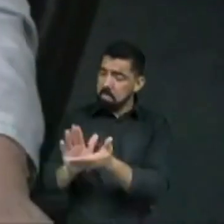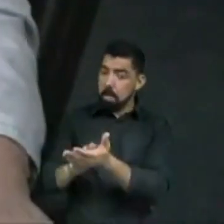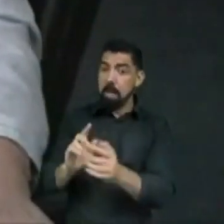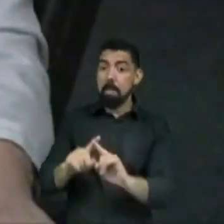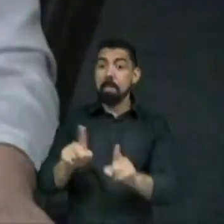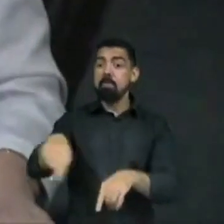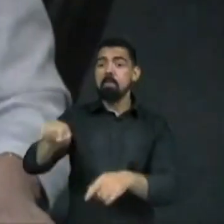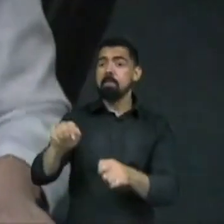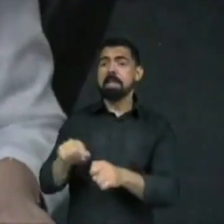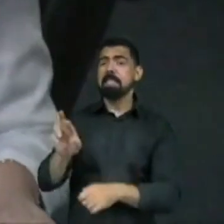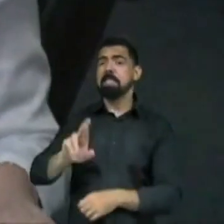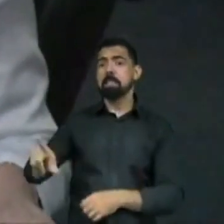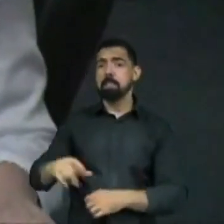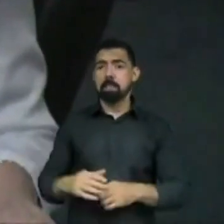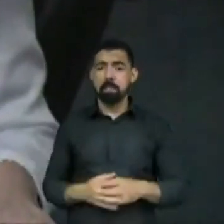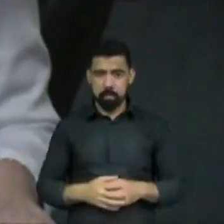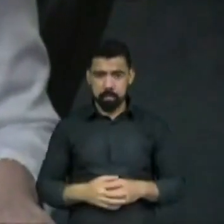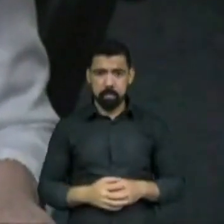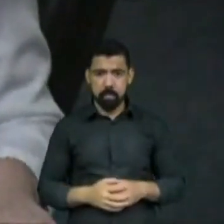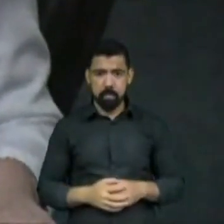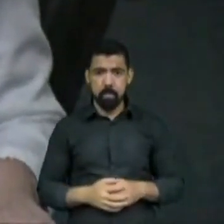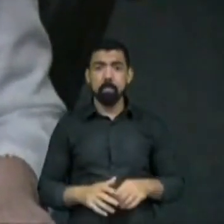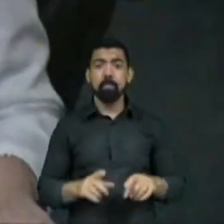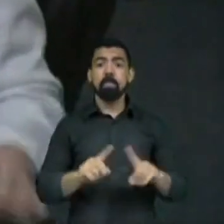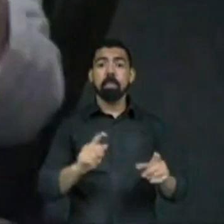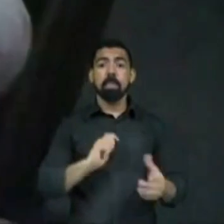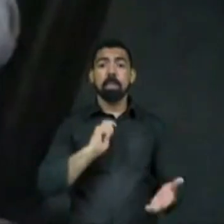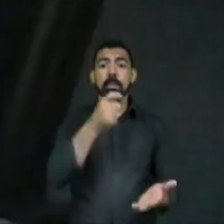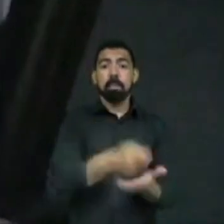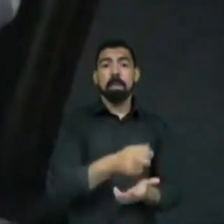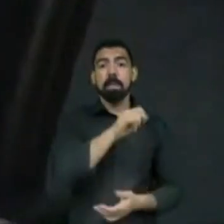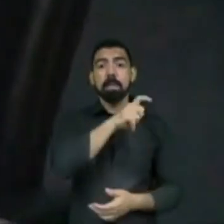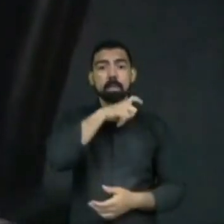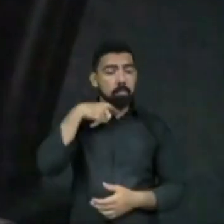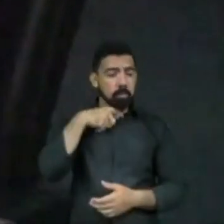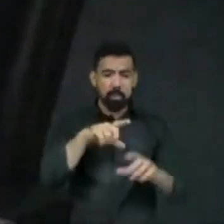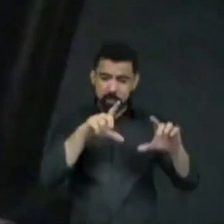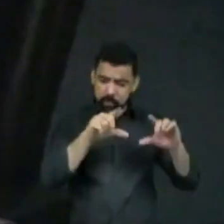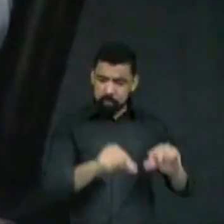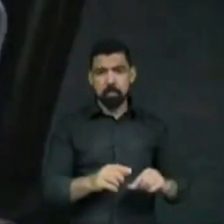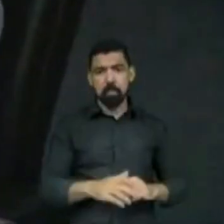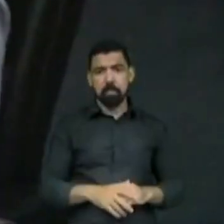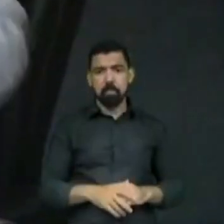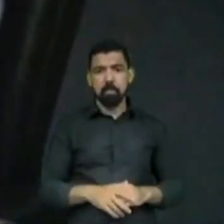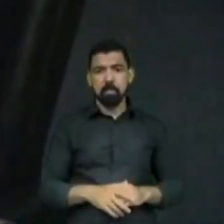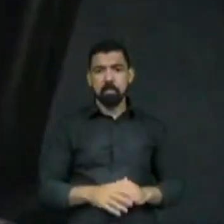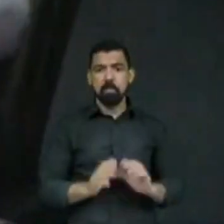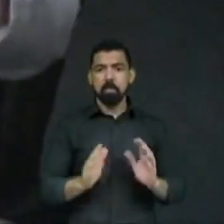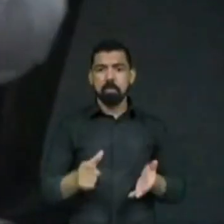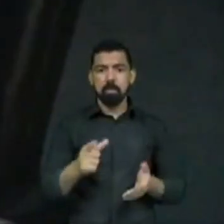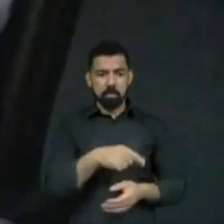pessoas menos precisam, é pagar impostos, mais do que a carga que se possa